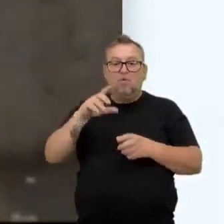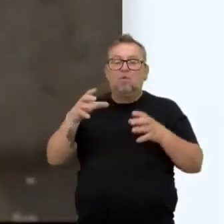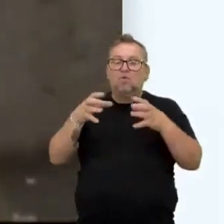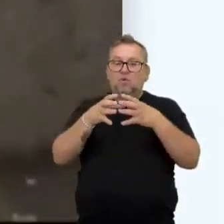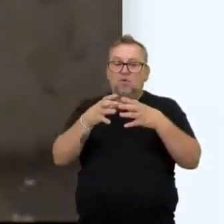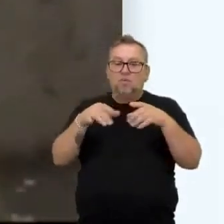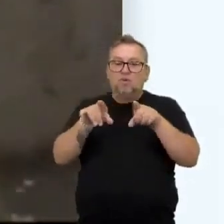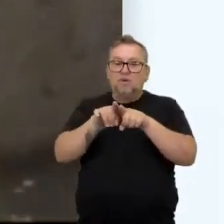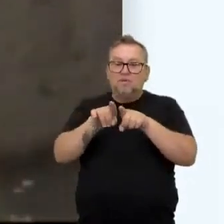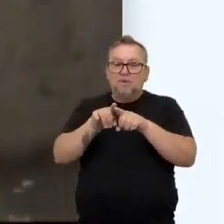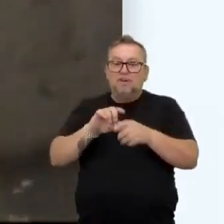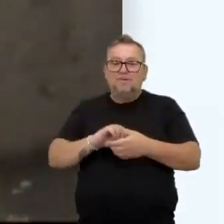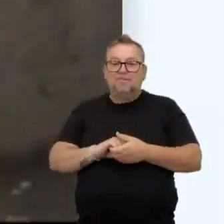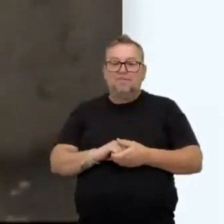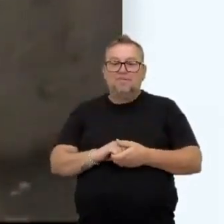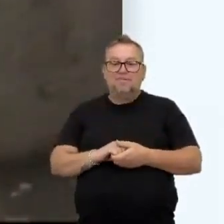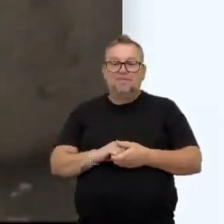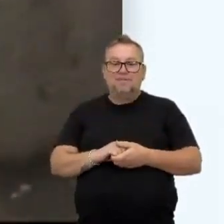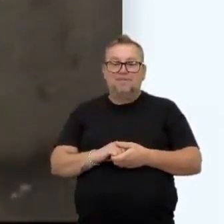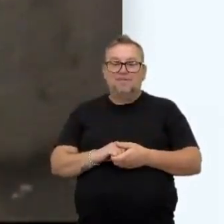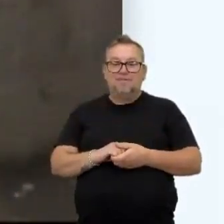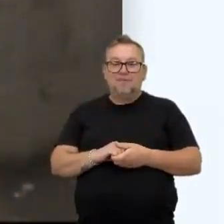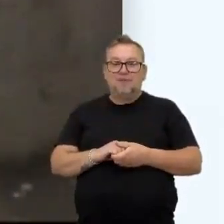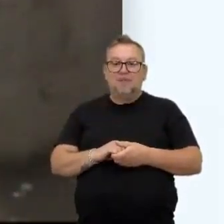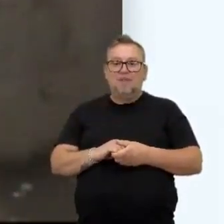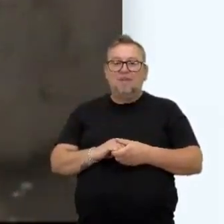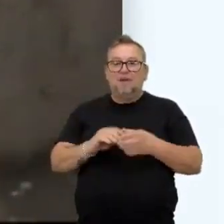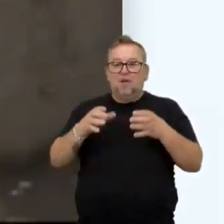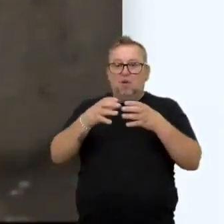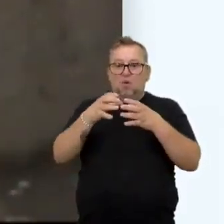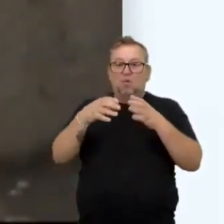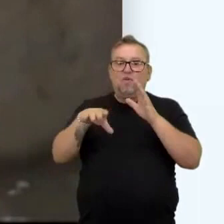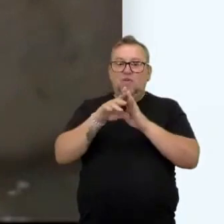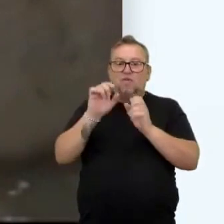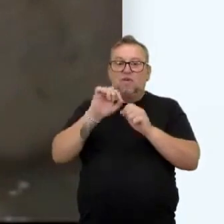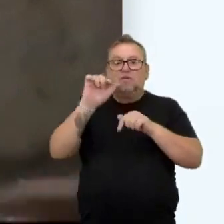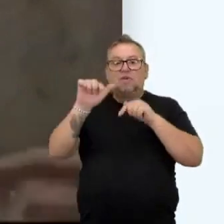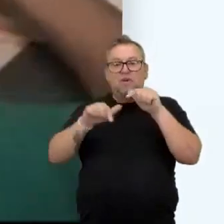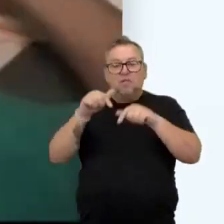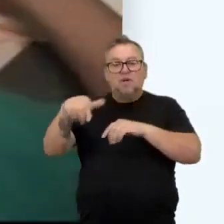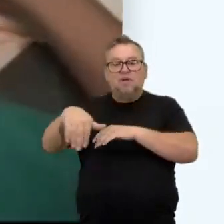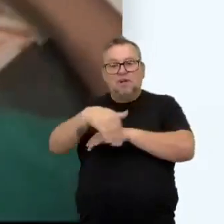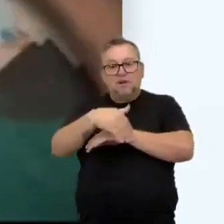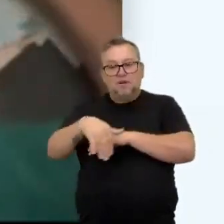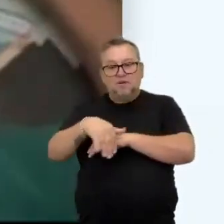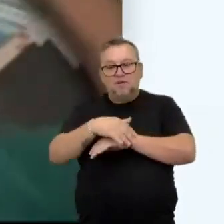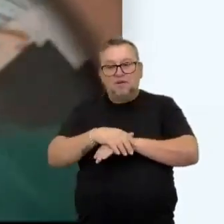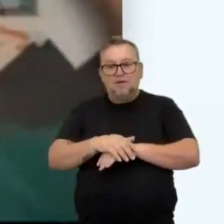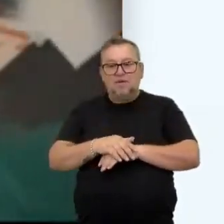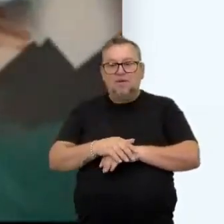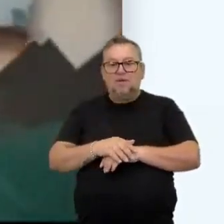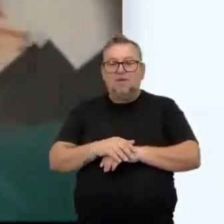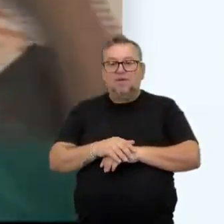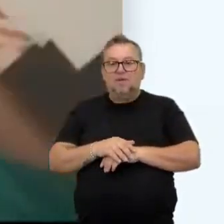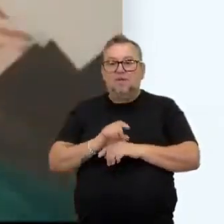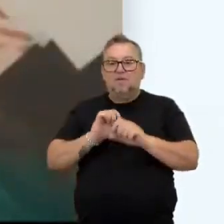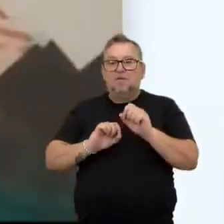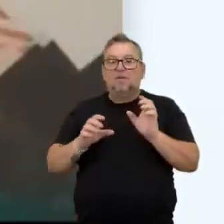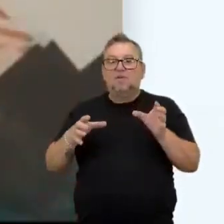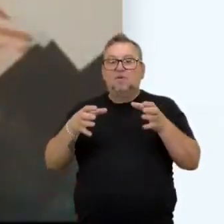gente acabou chamando de grupo. O grupo chegou até a fazer alguns trabalhos na rua, né? Só que acabou que